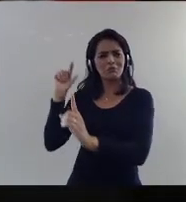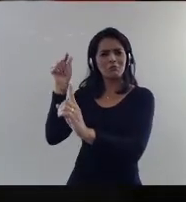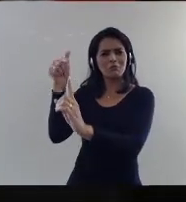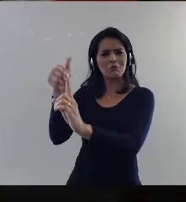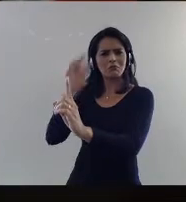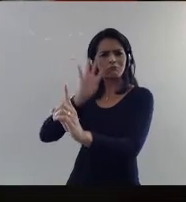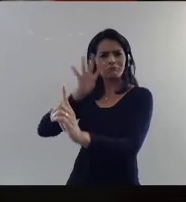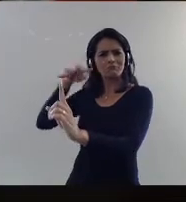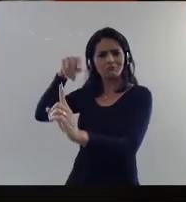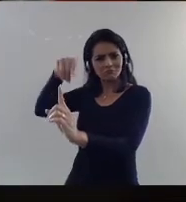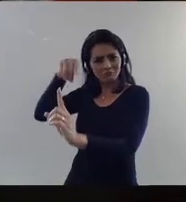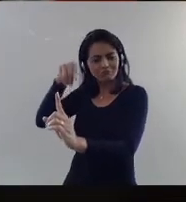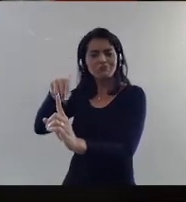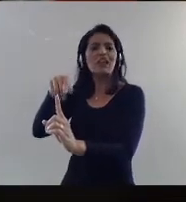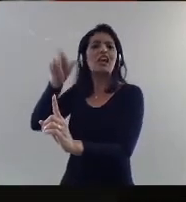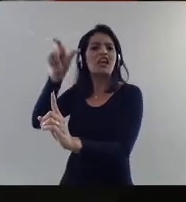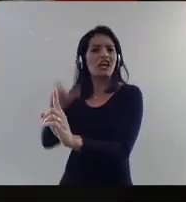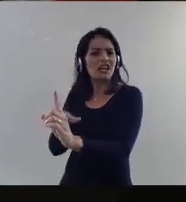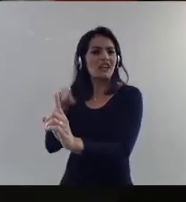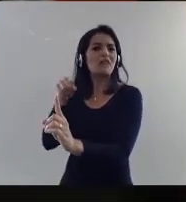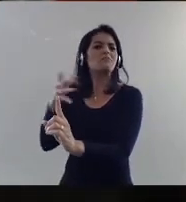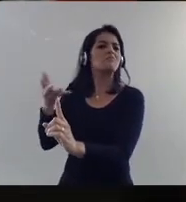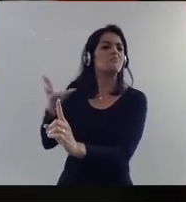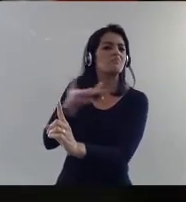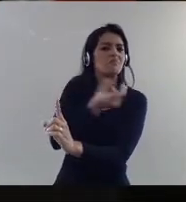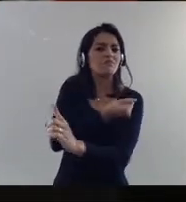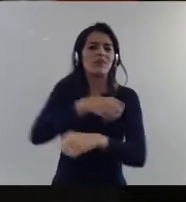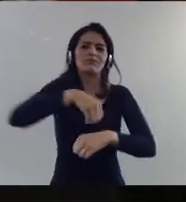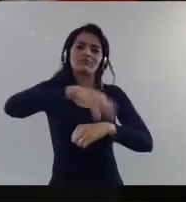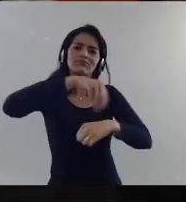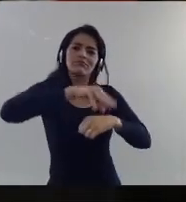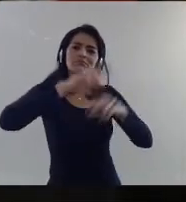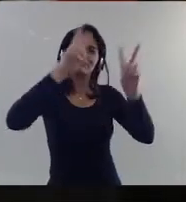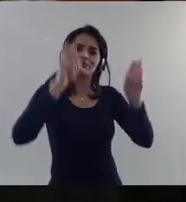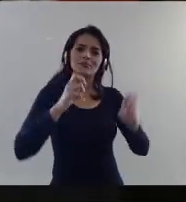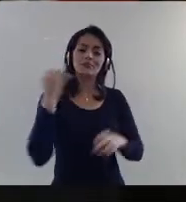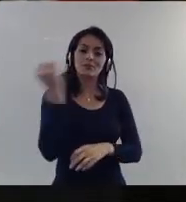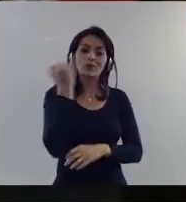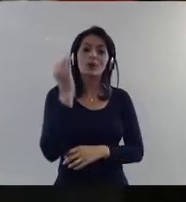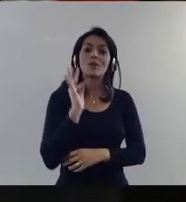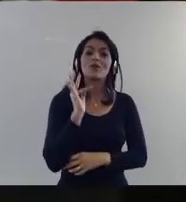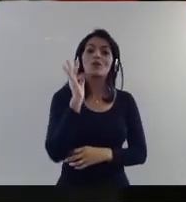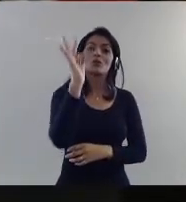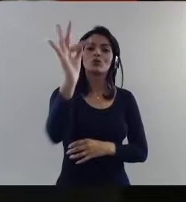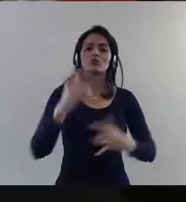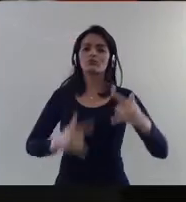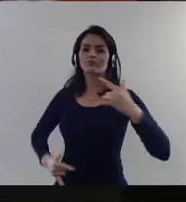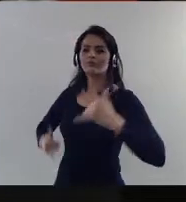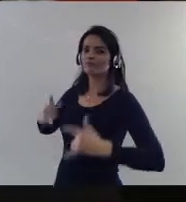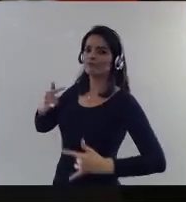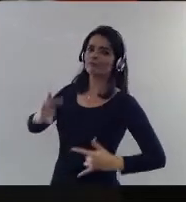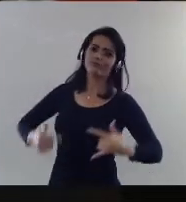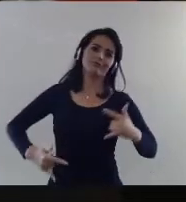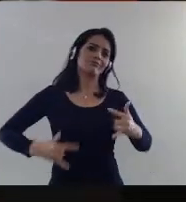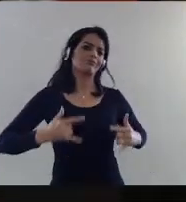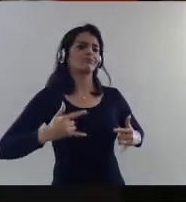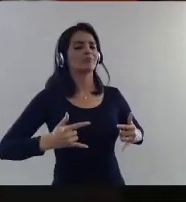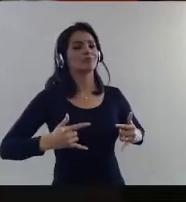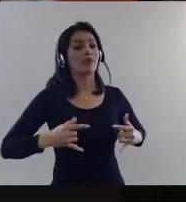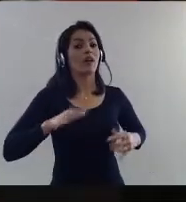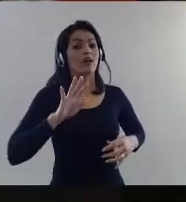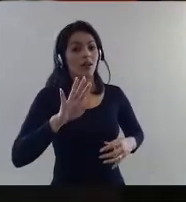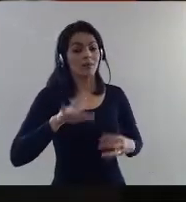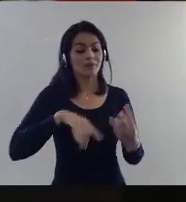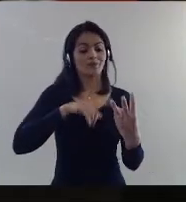no mercado e que vai trazer muitas questões importantes sobre o futurismo. E, por fim,